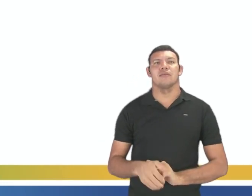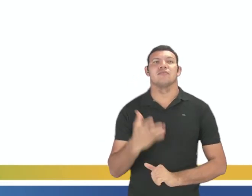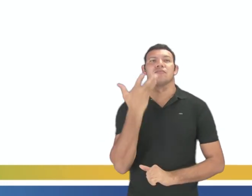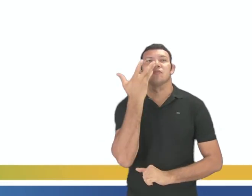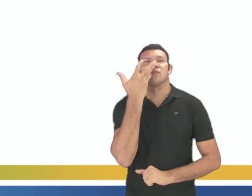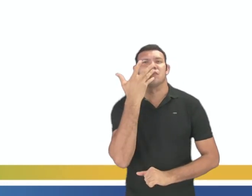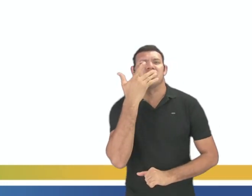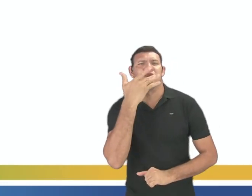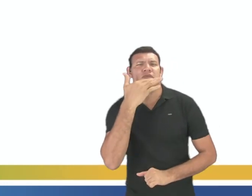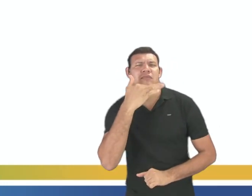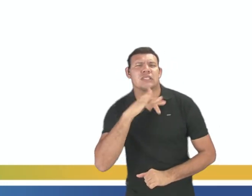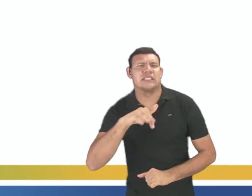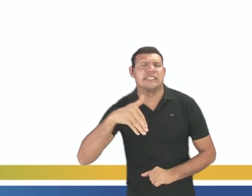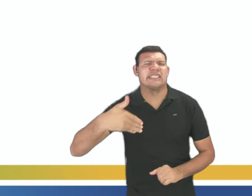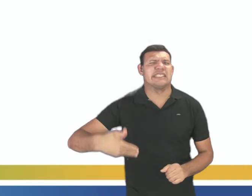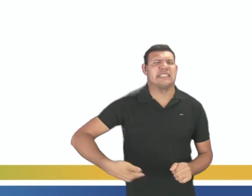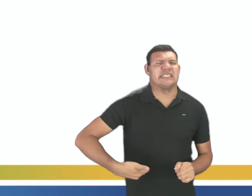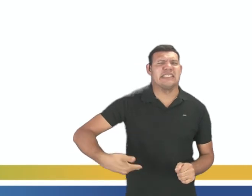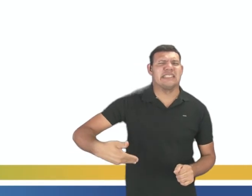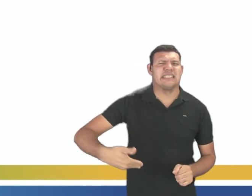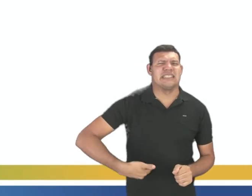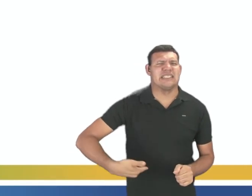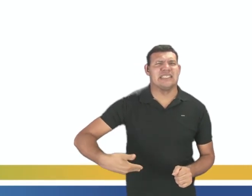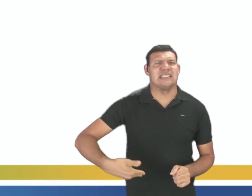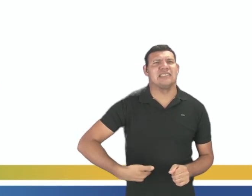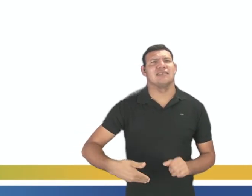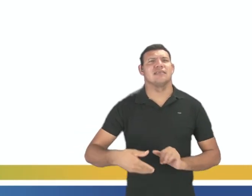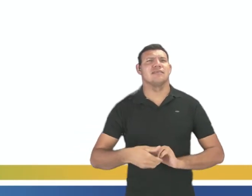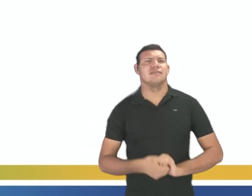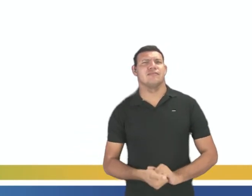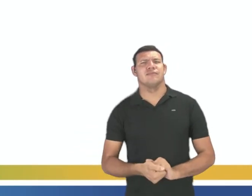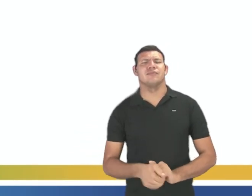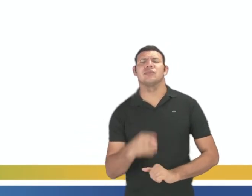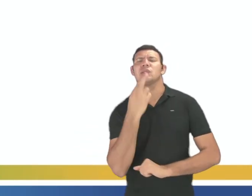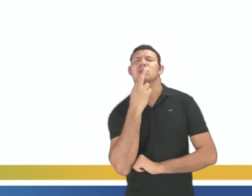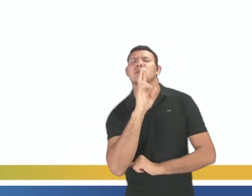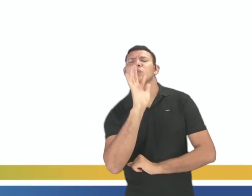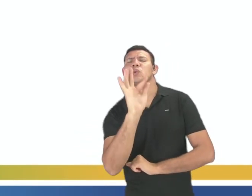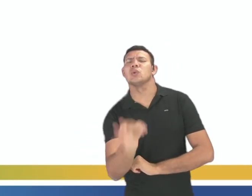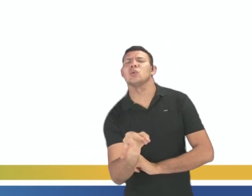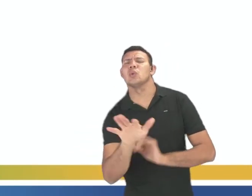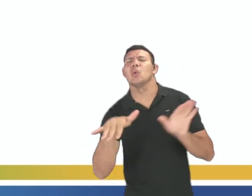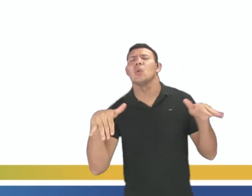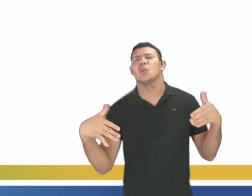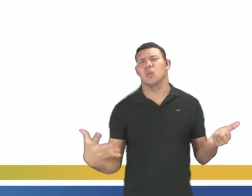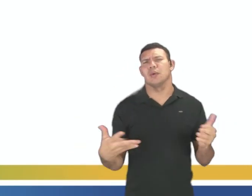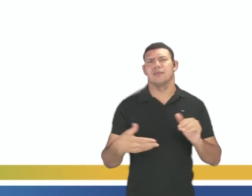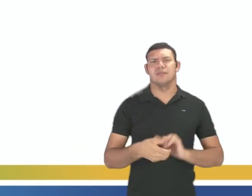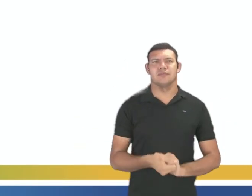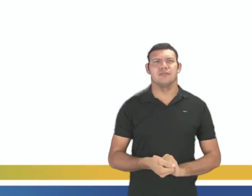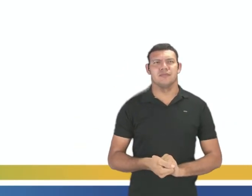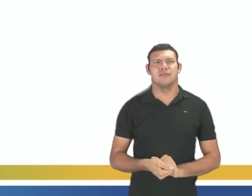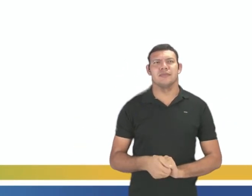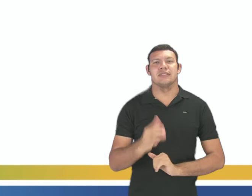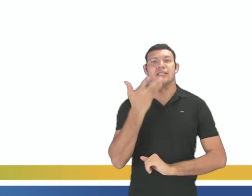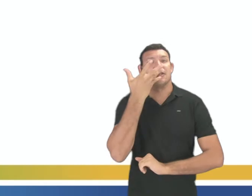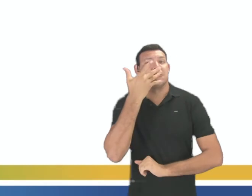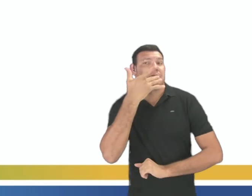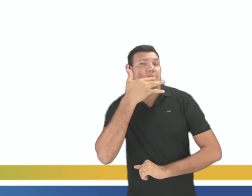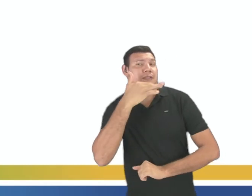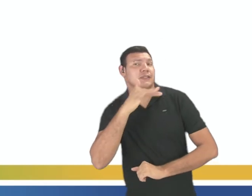famintas. Give some apples. Então, qual que seria a resposta adequada ali? A gente está se referindo a the children,